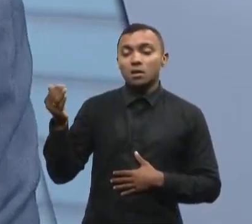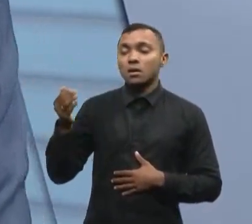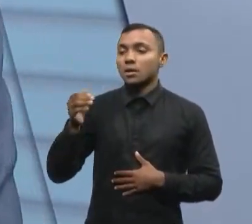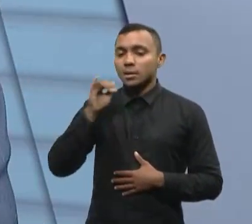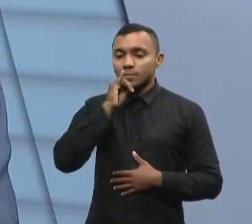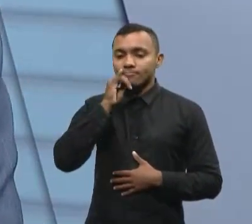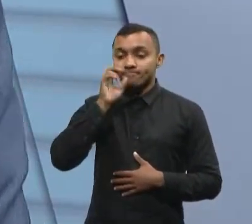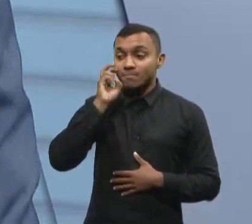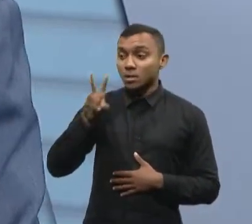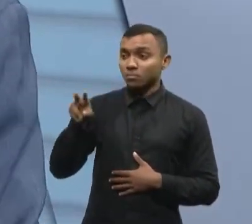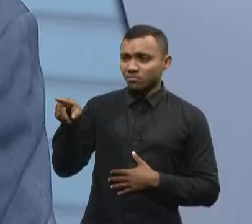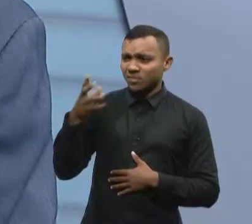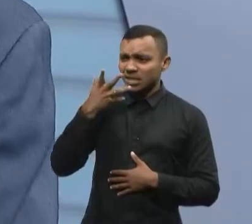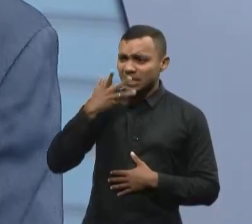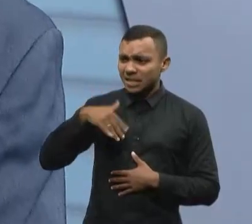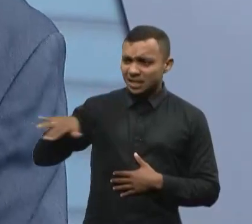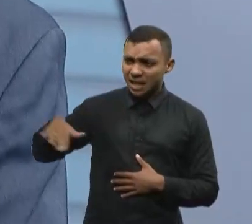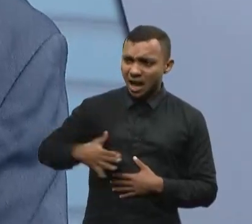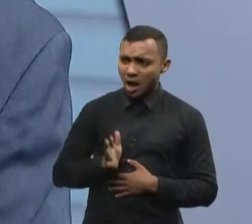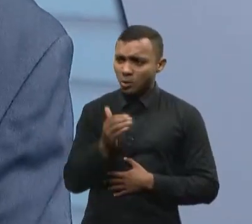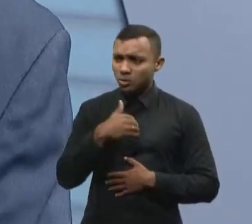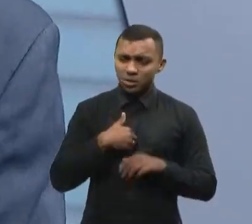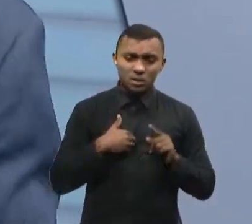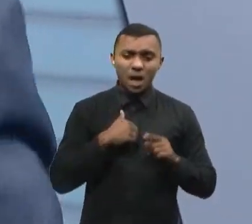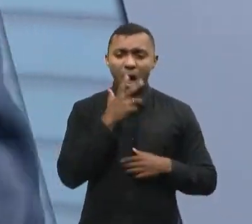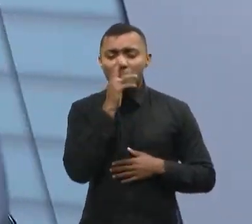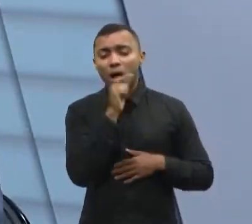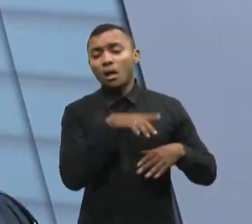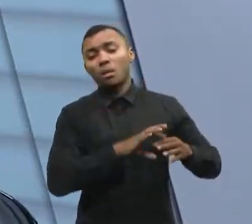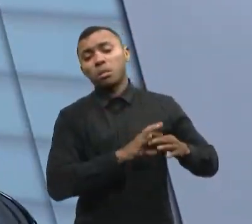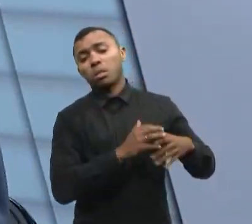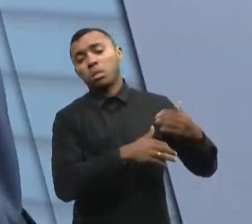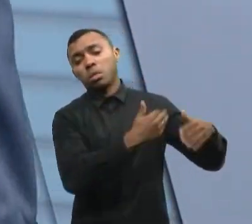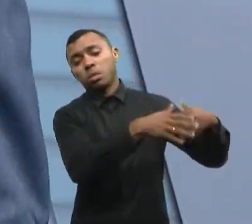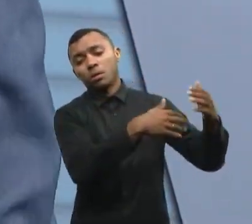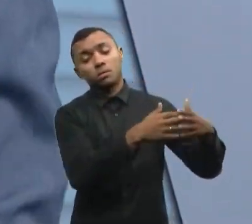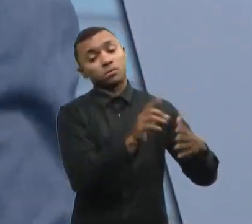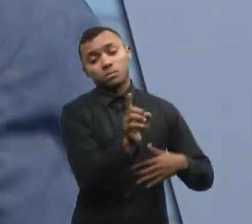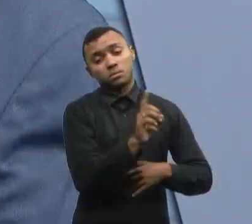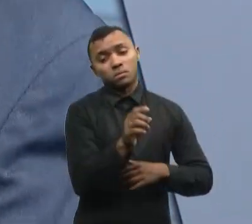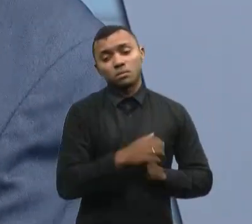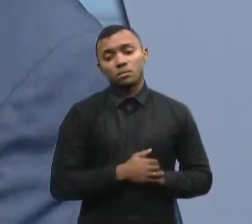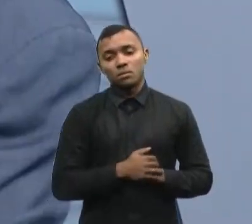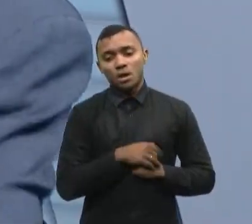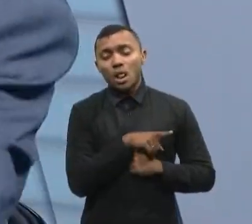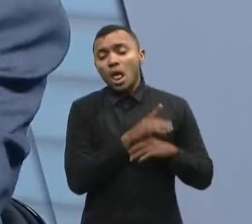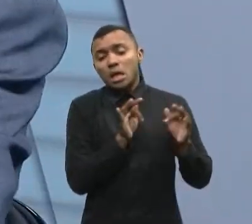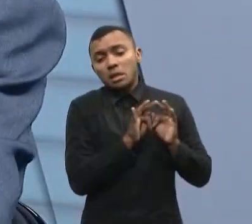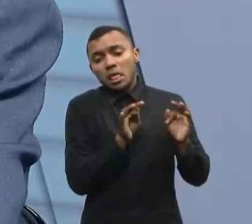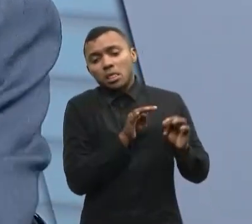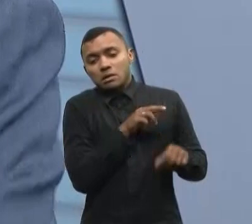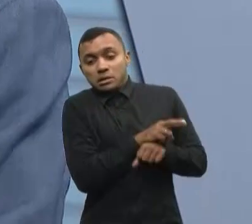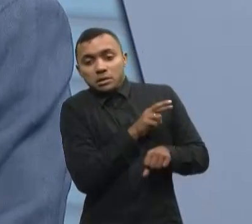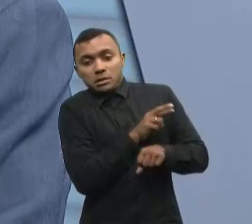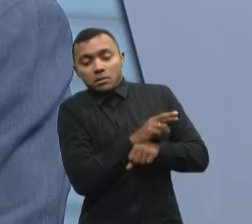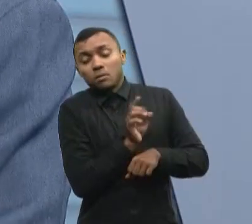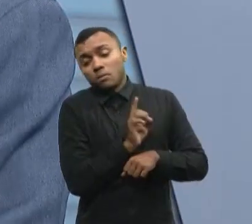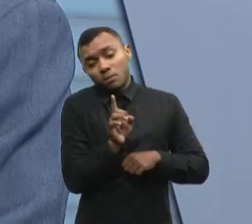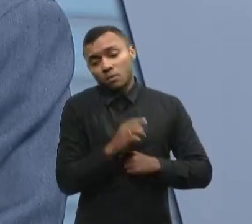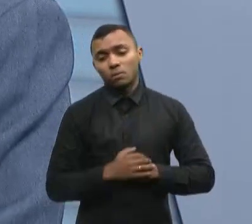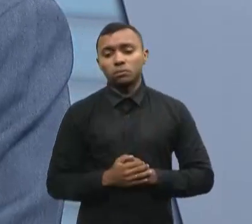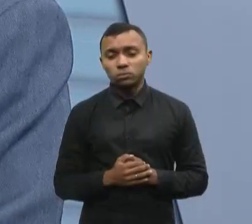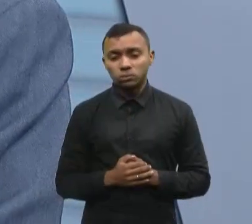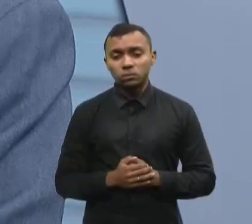tem o autismo como se fosse assim um peixe de aquário, né? Ele não é um peixe de aquário, ele é uma